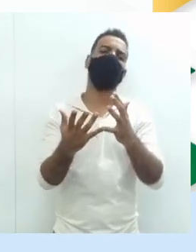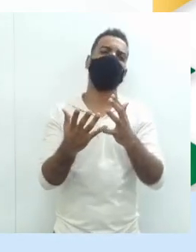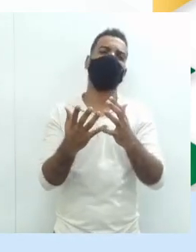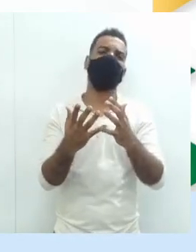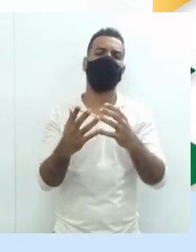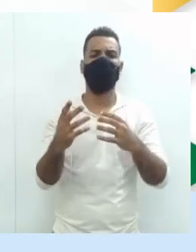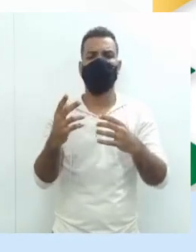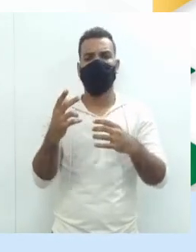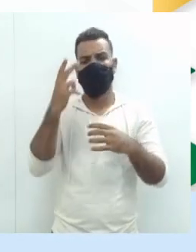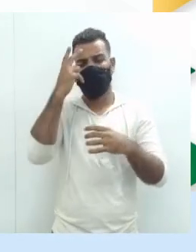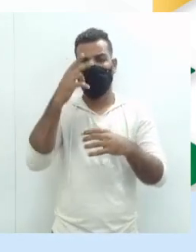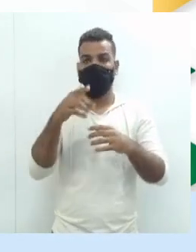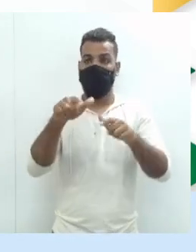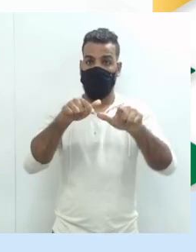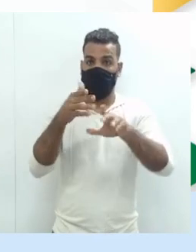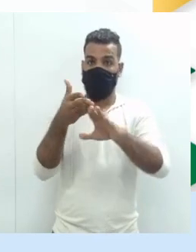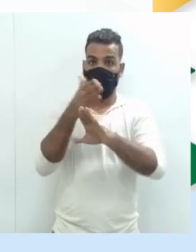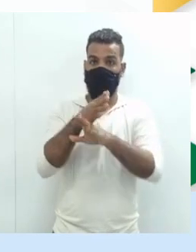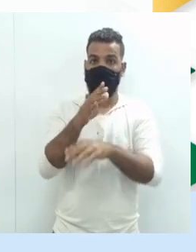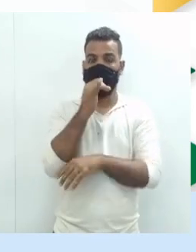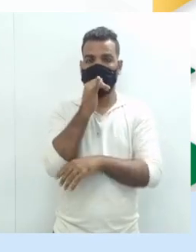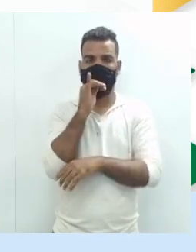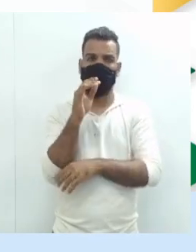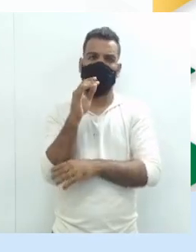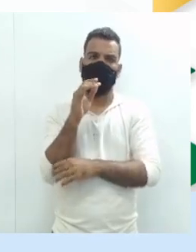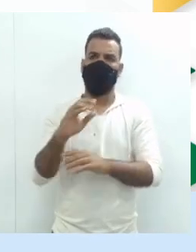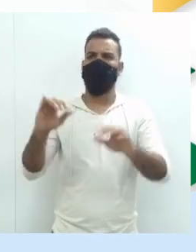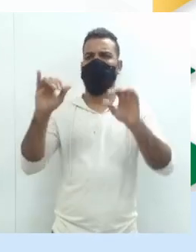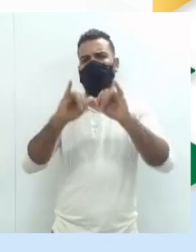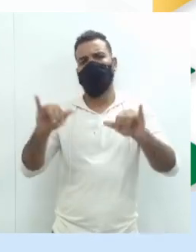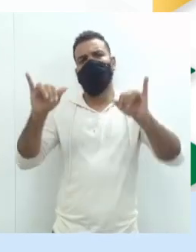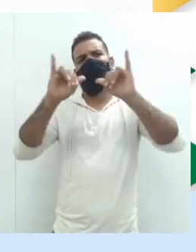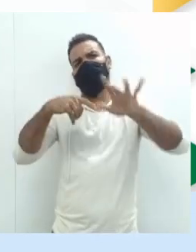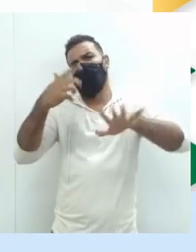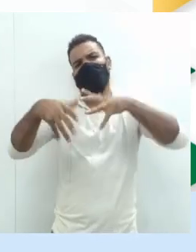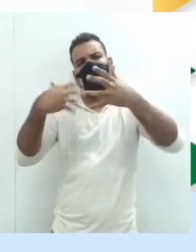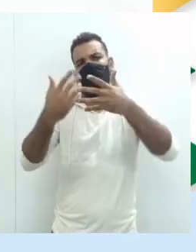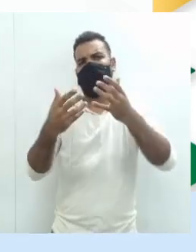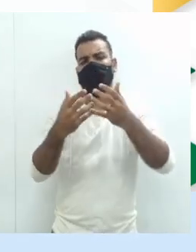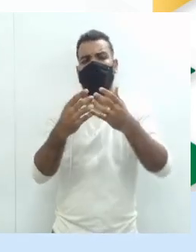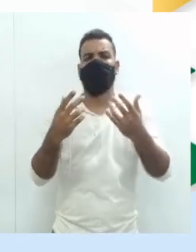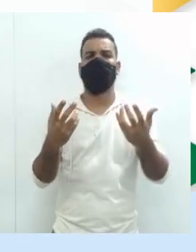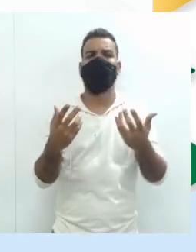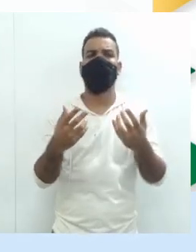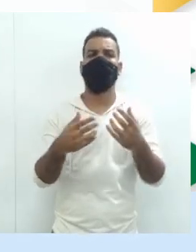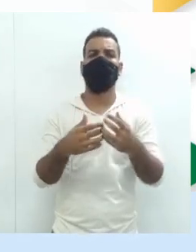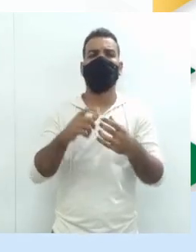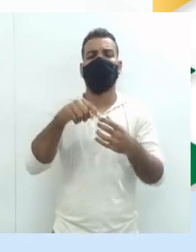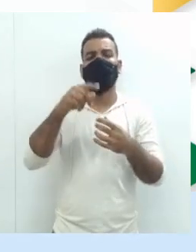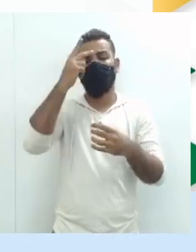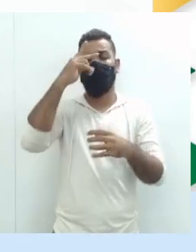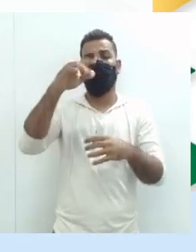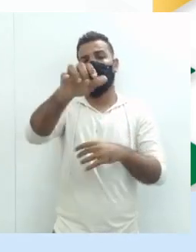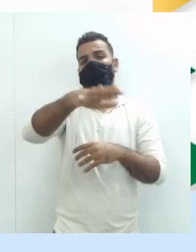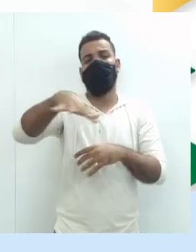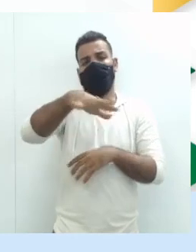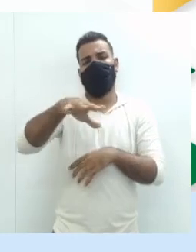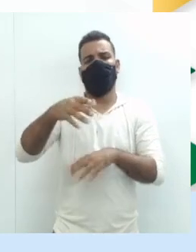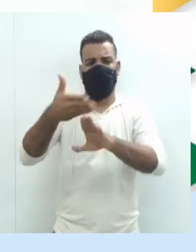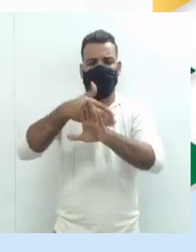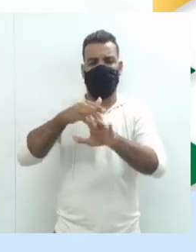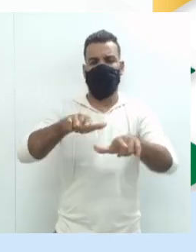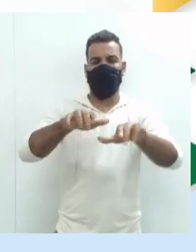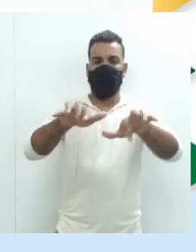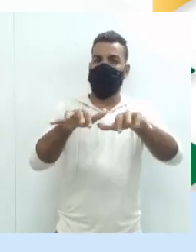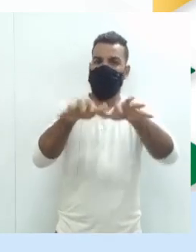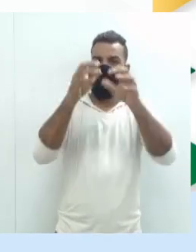que trabalha por trás disso, né, o pessoal da área de publicidade e tudo mais, propaganda, é uma galera muito criativa, uma